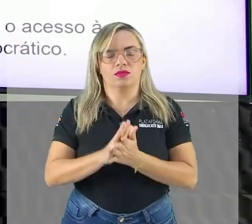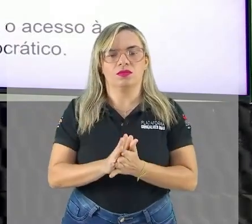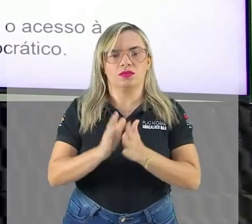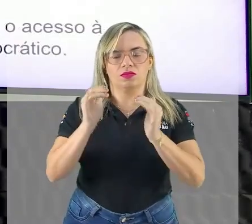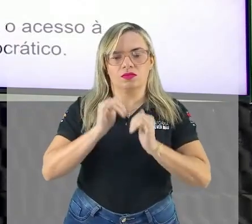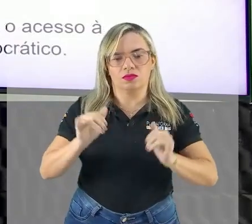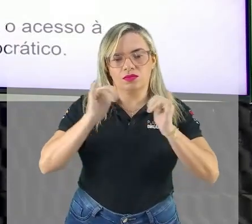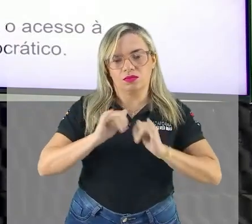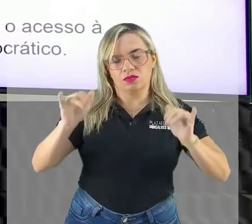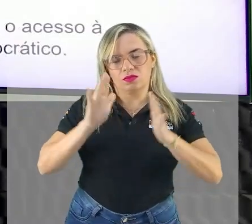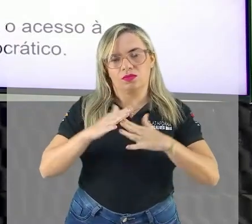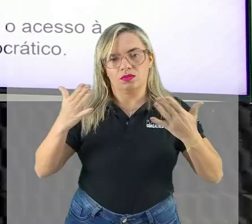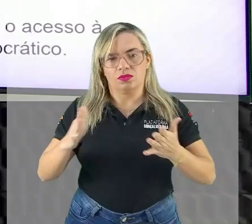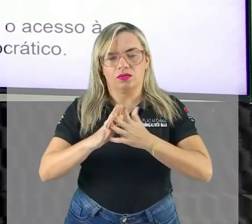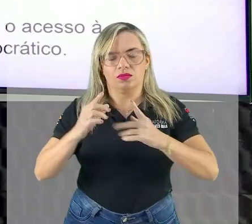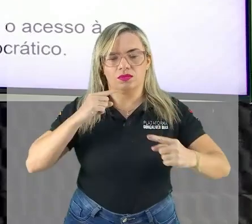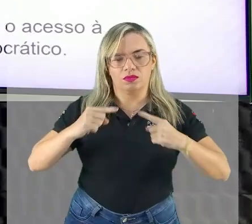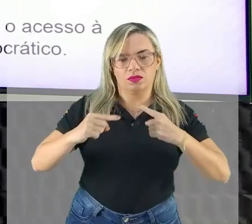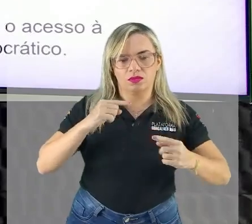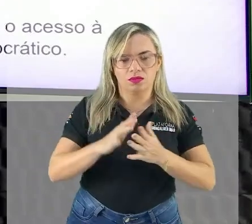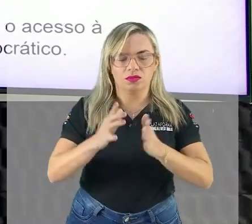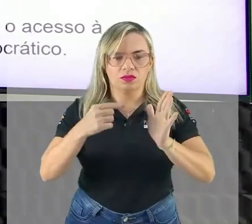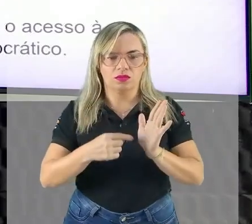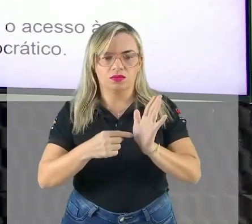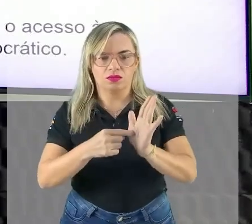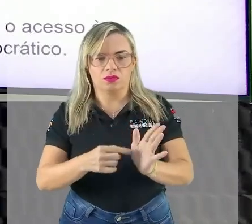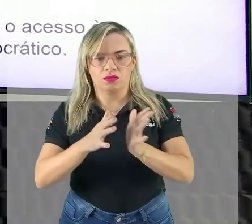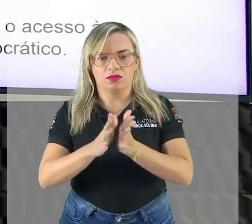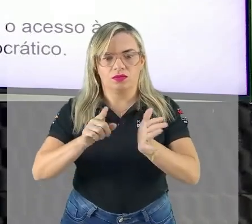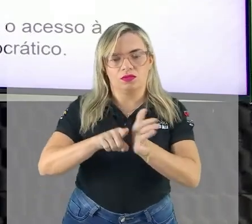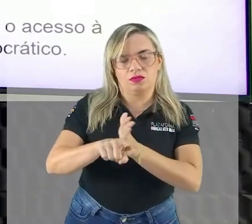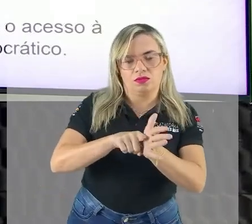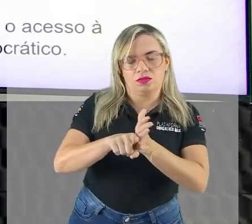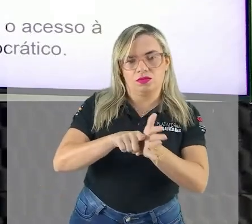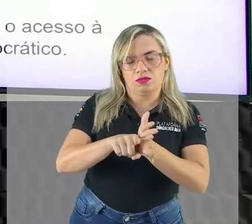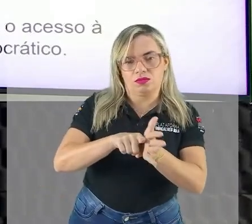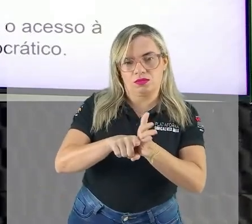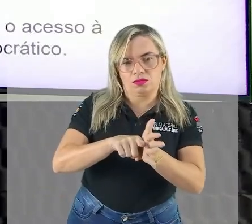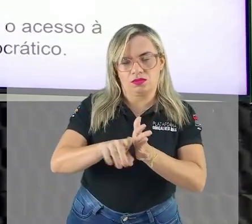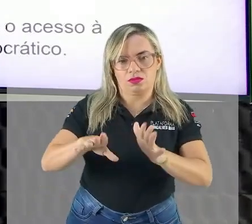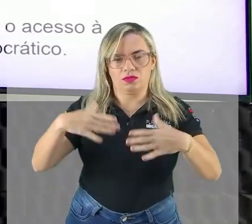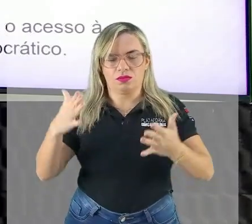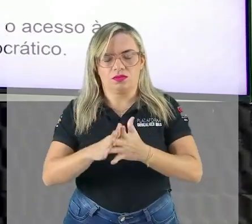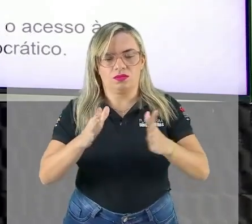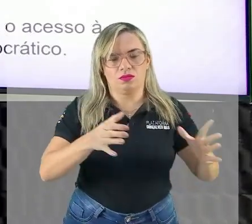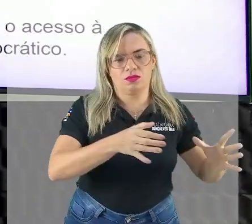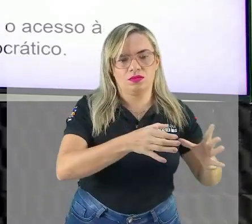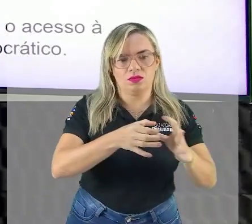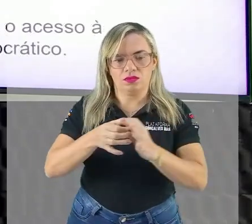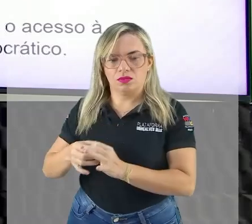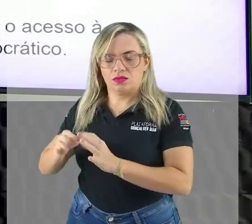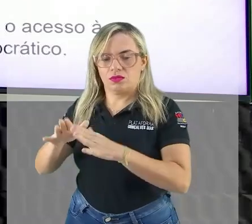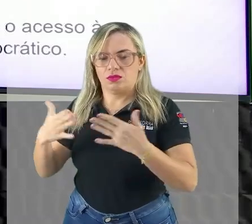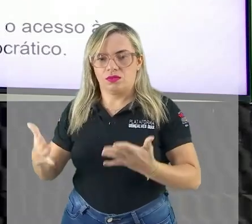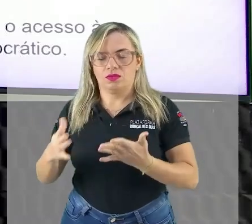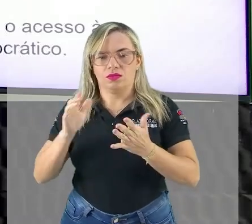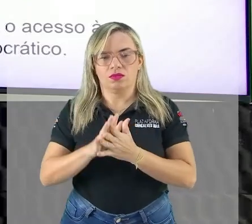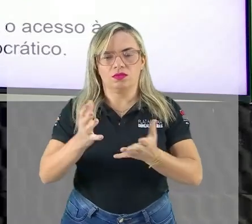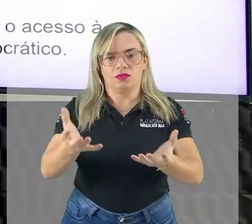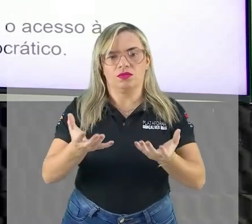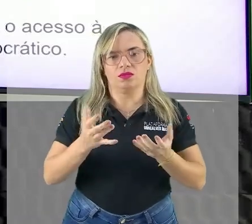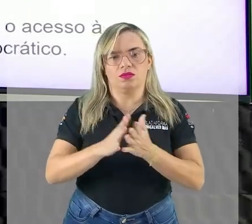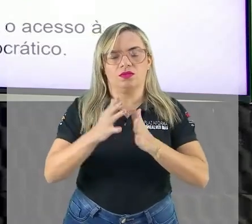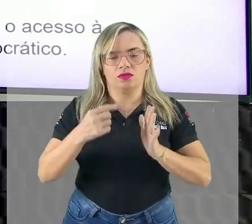com isso, com essa discussão apresentada, os pesquisadores, diante desse contexto, aí o que é que eles